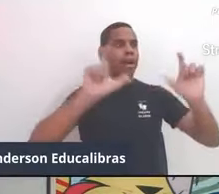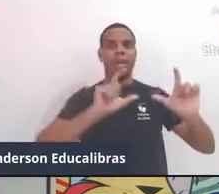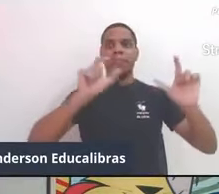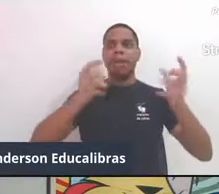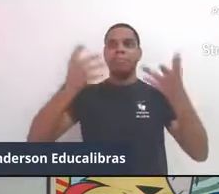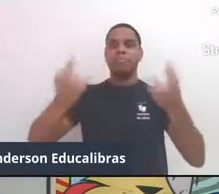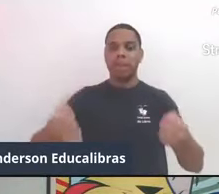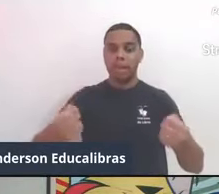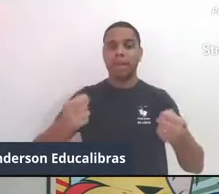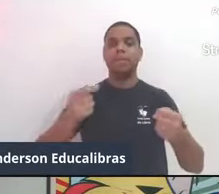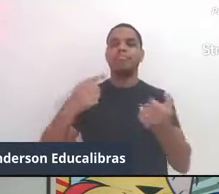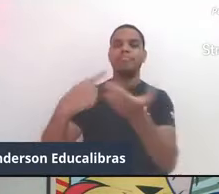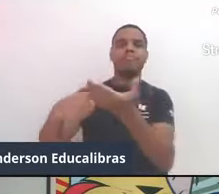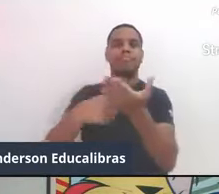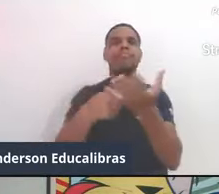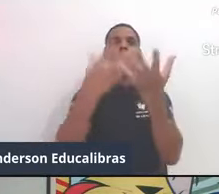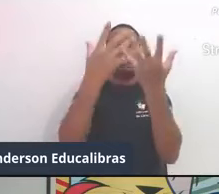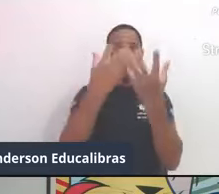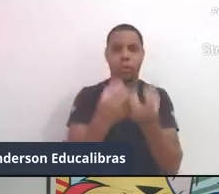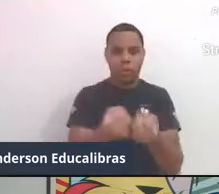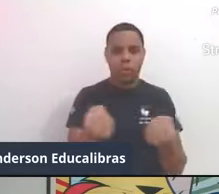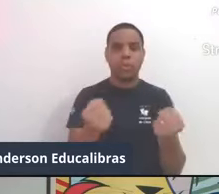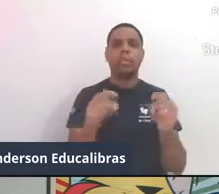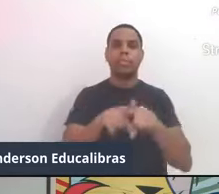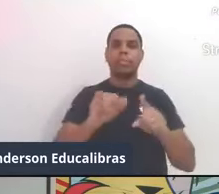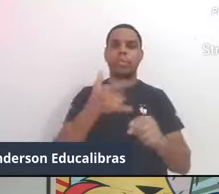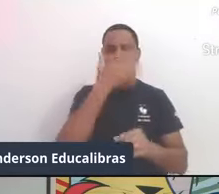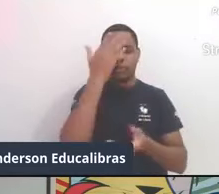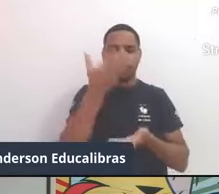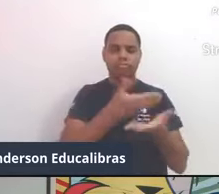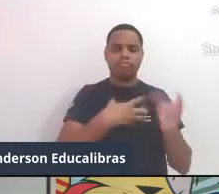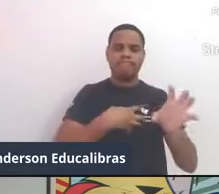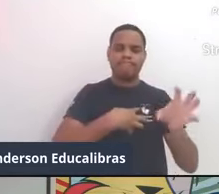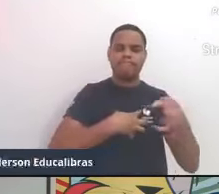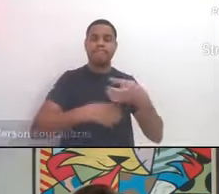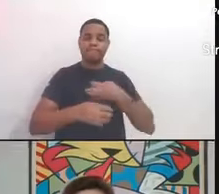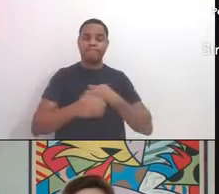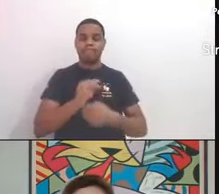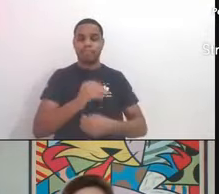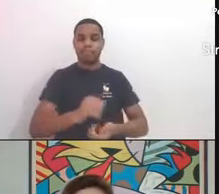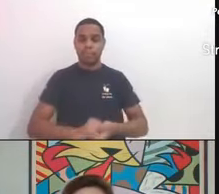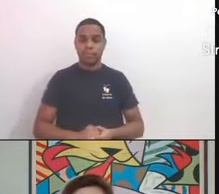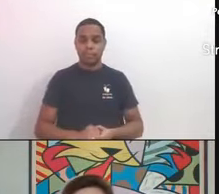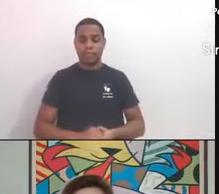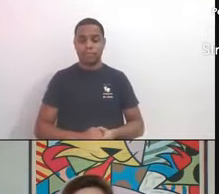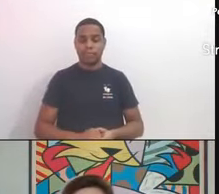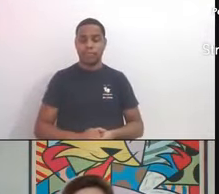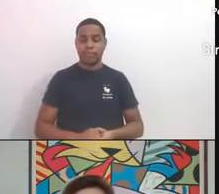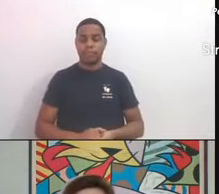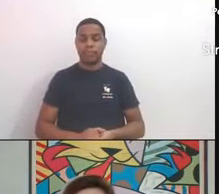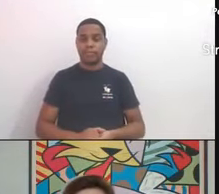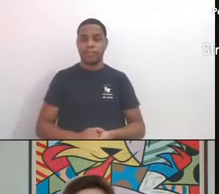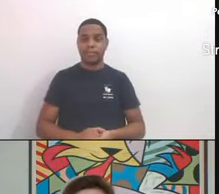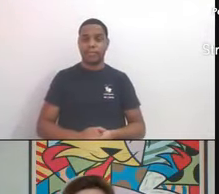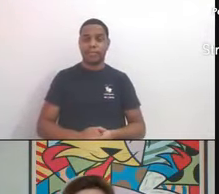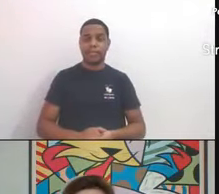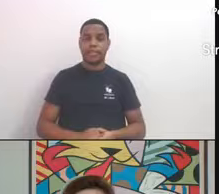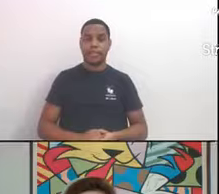reúna, junte, aproxime as pessoas. É isso mesmo. Sem dúvida, vamos